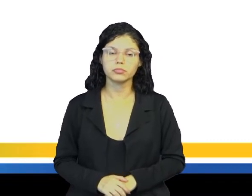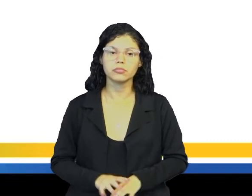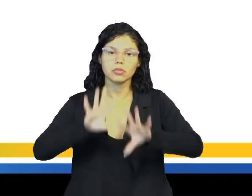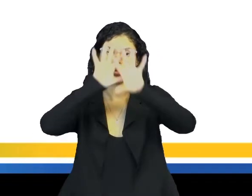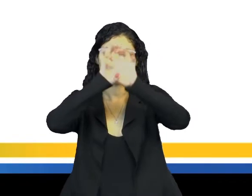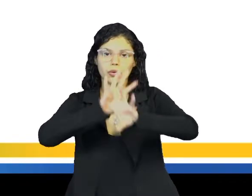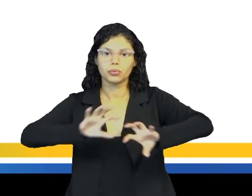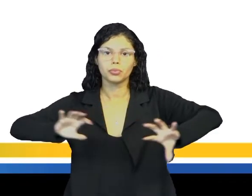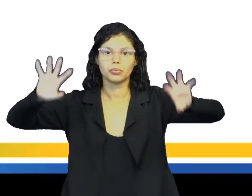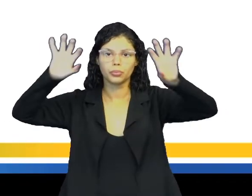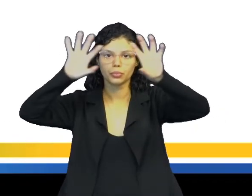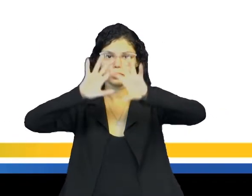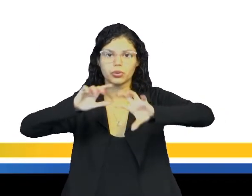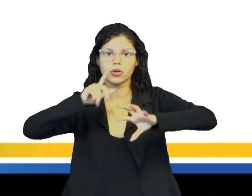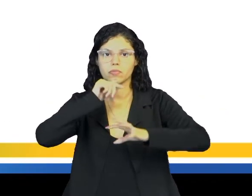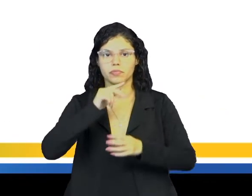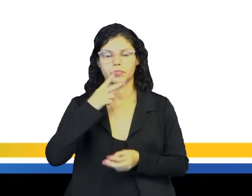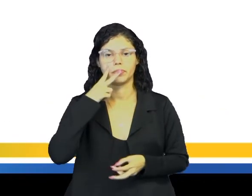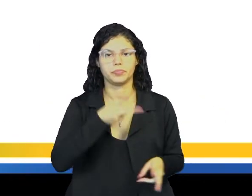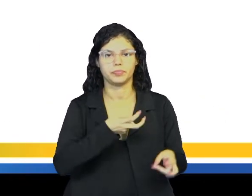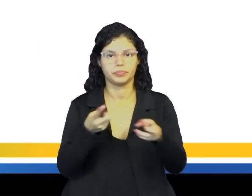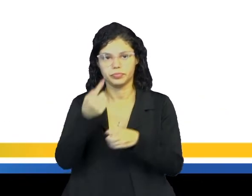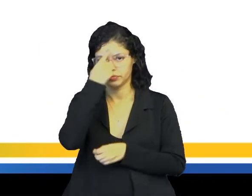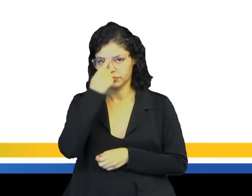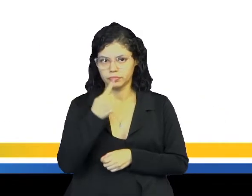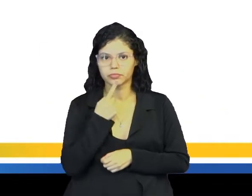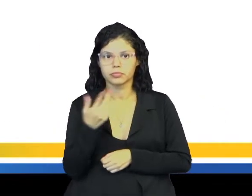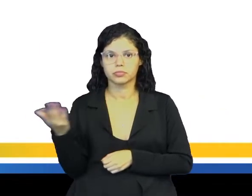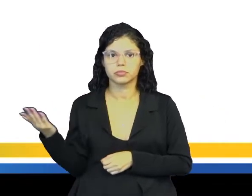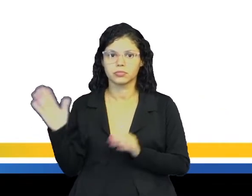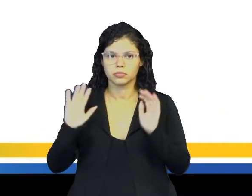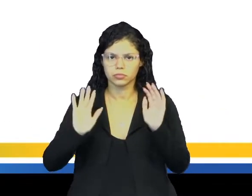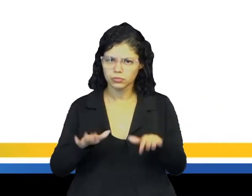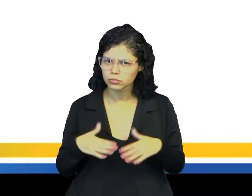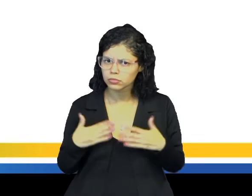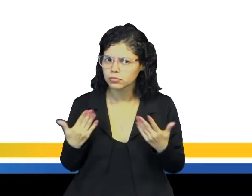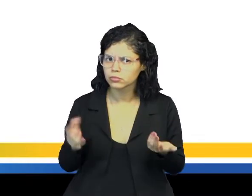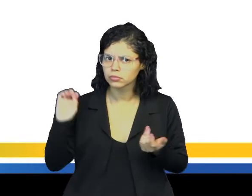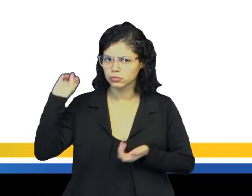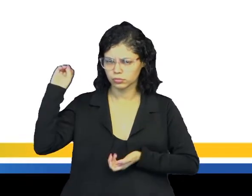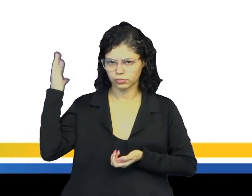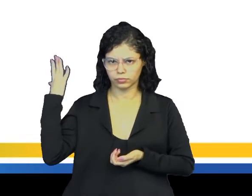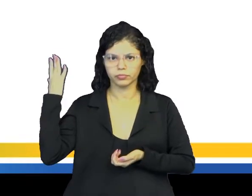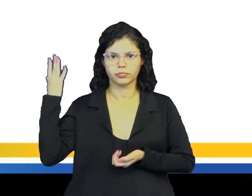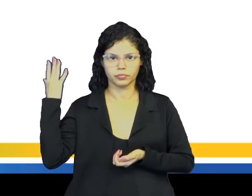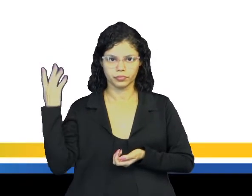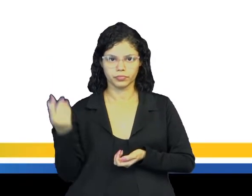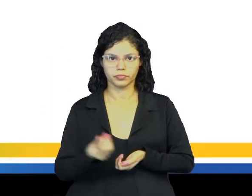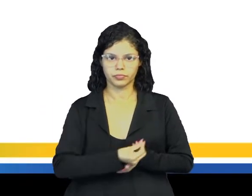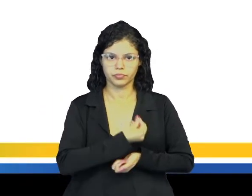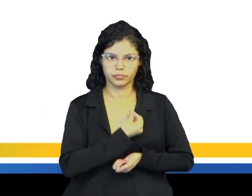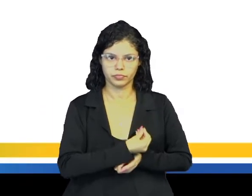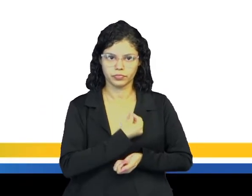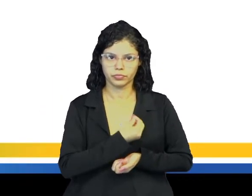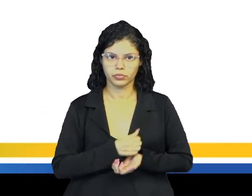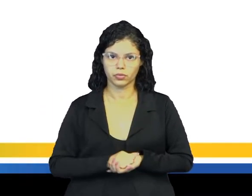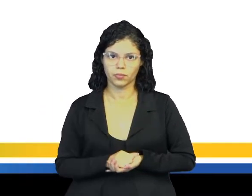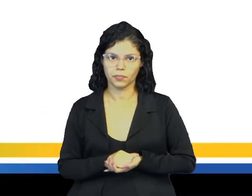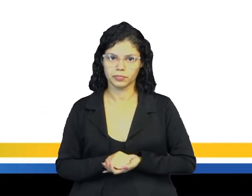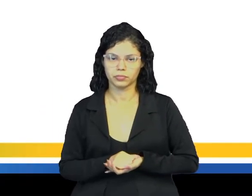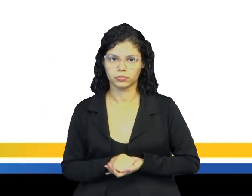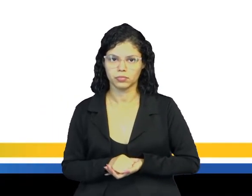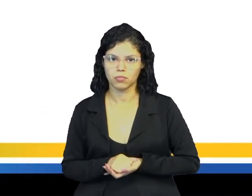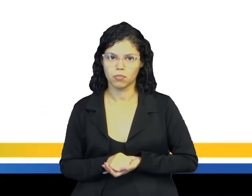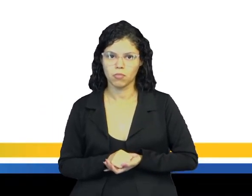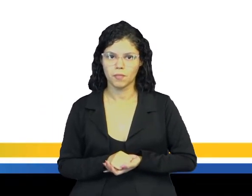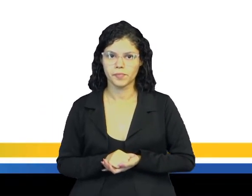Vaporização e condensação da água. Observando a figura, quais os fenômenos que ocorrem nas situações apresentadas? Nós